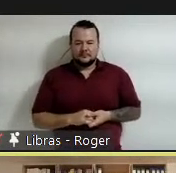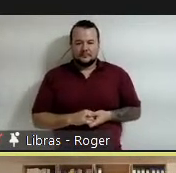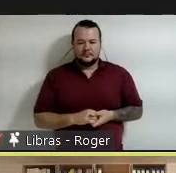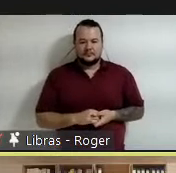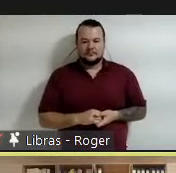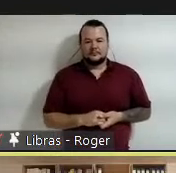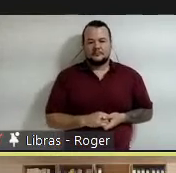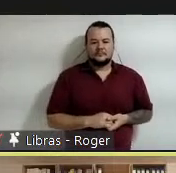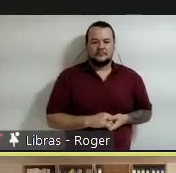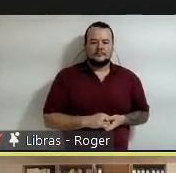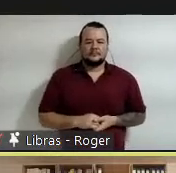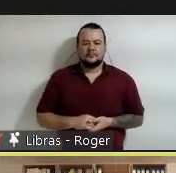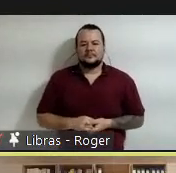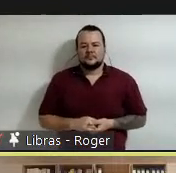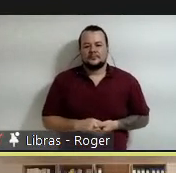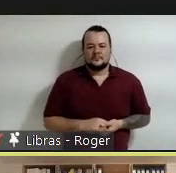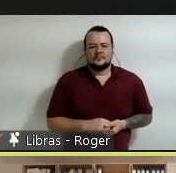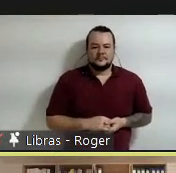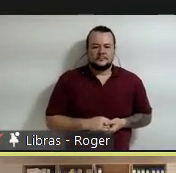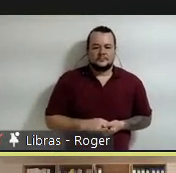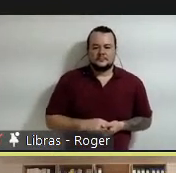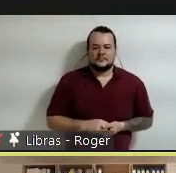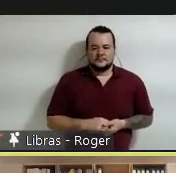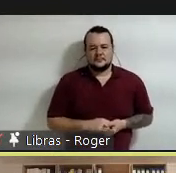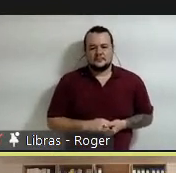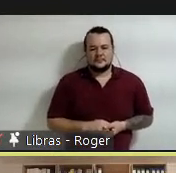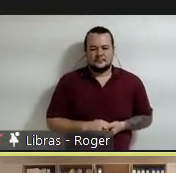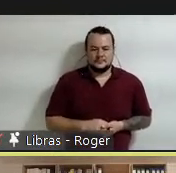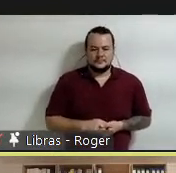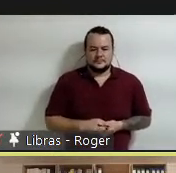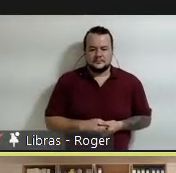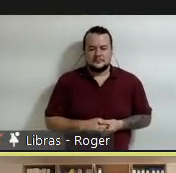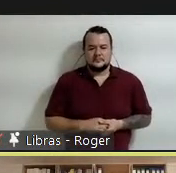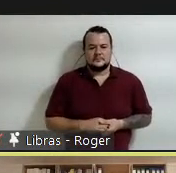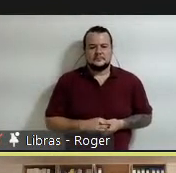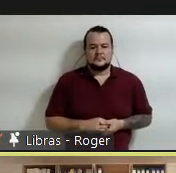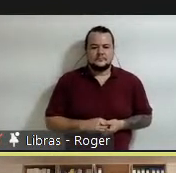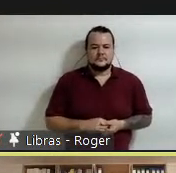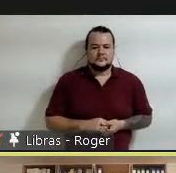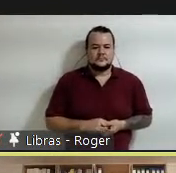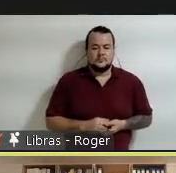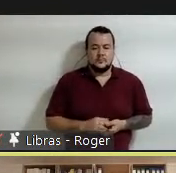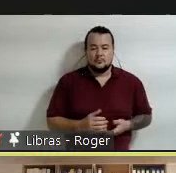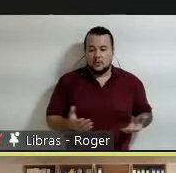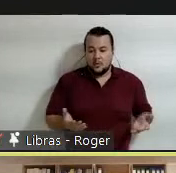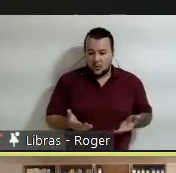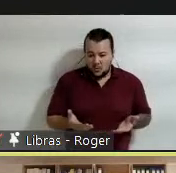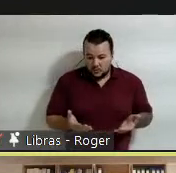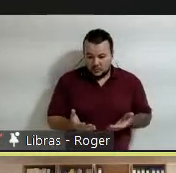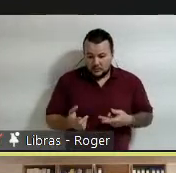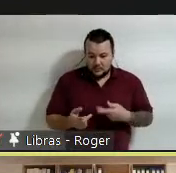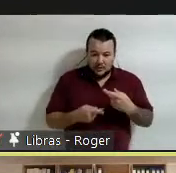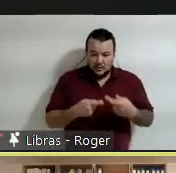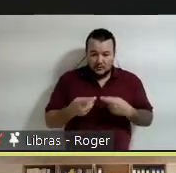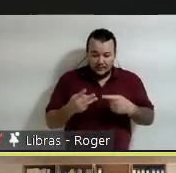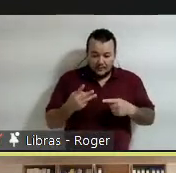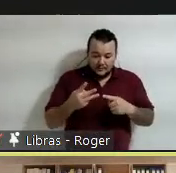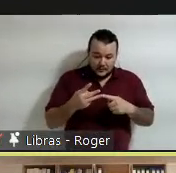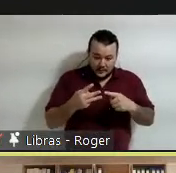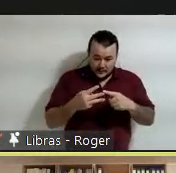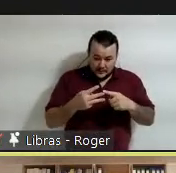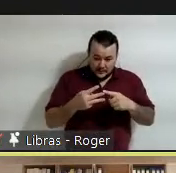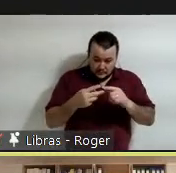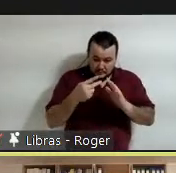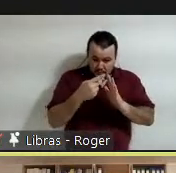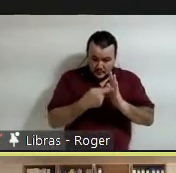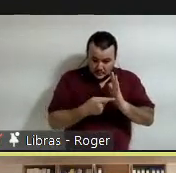There we go. I'm going to present to you today 3 projects very much influenced by Brazilian architecture, but it's